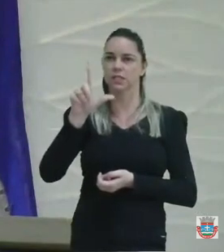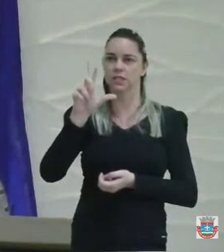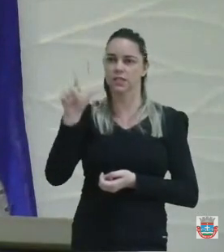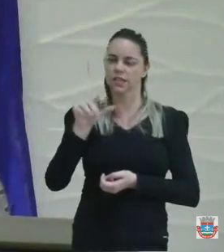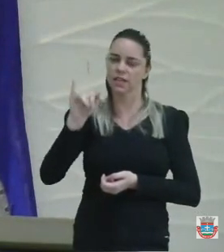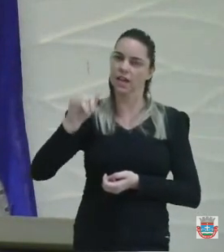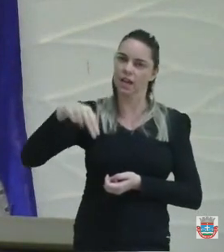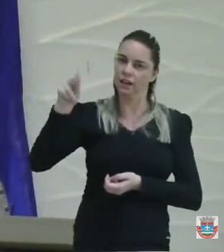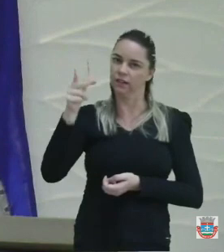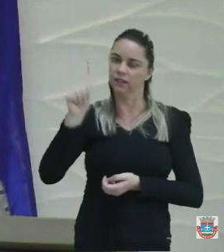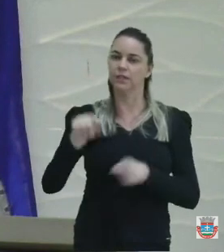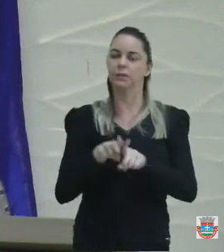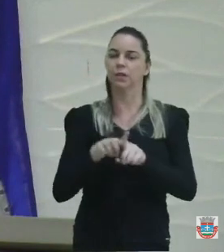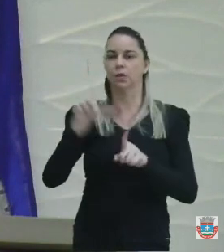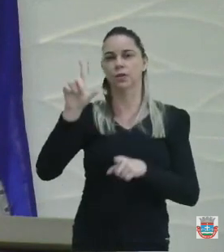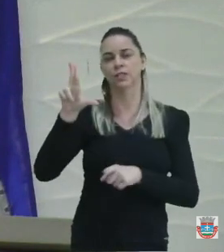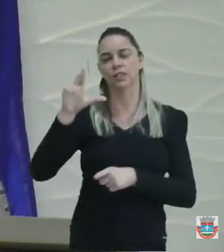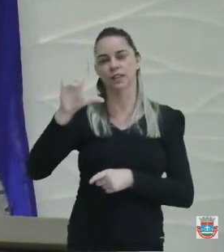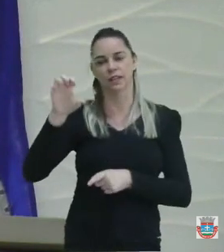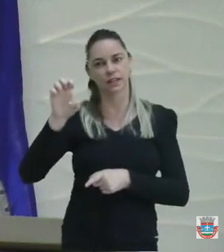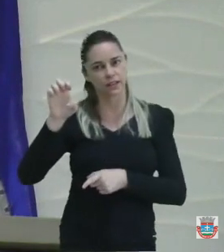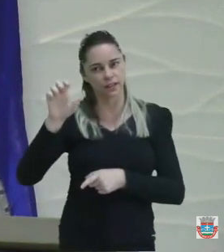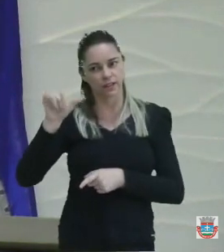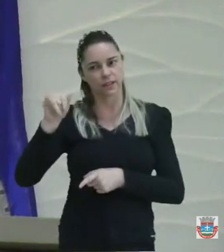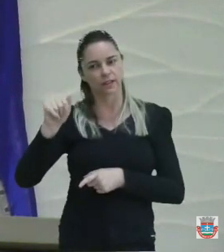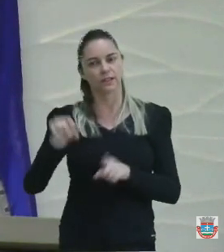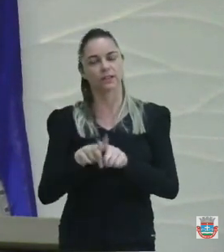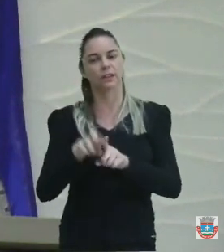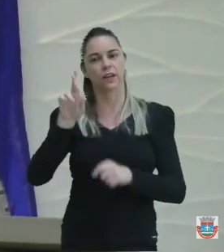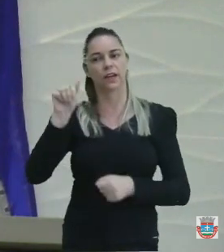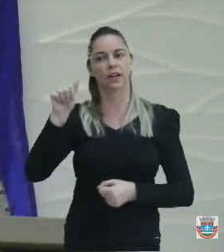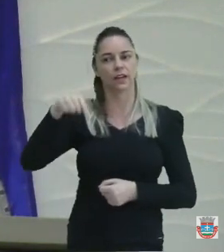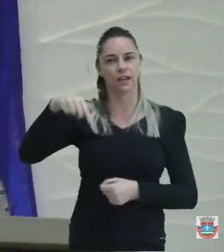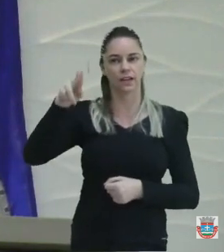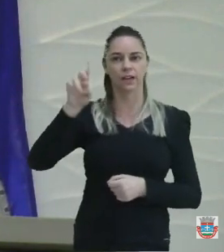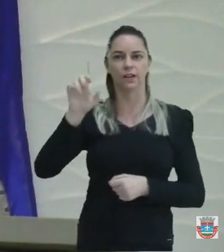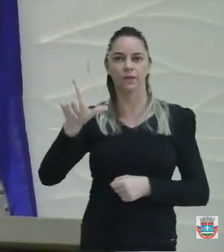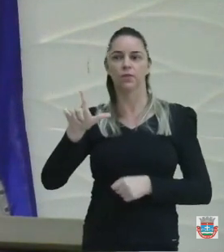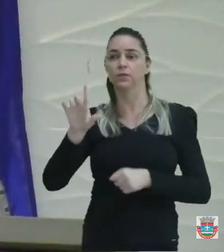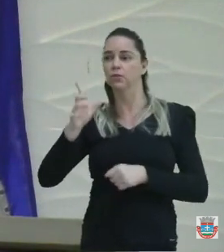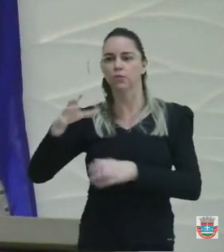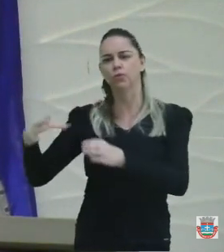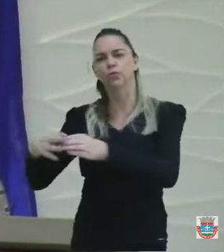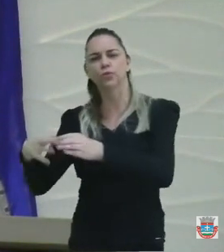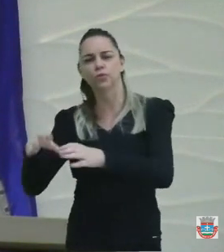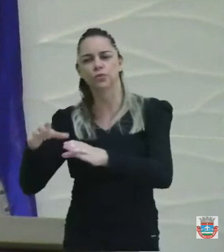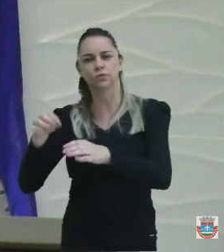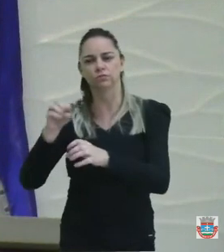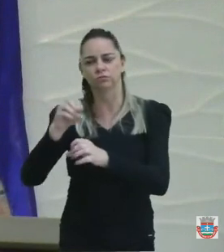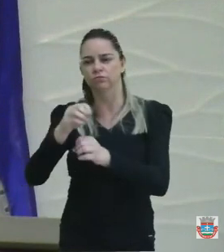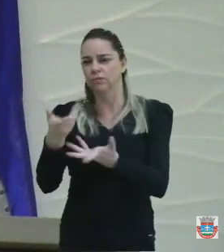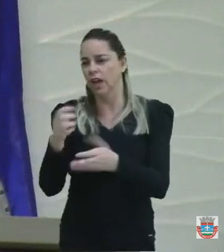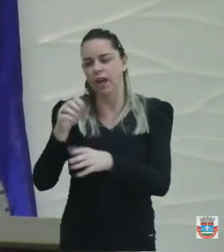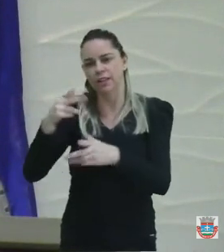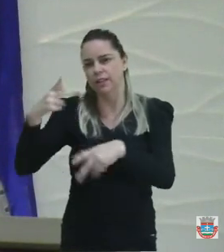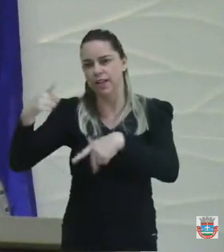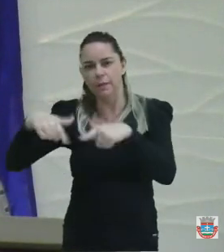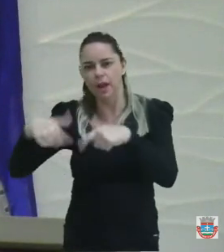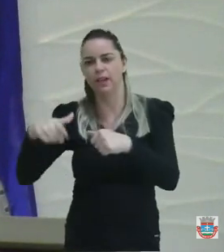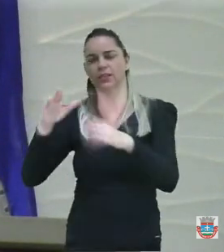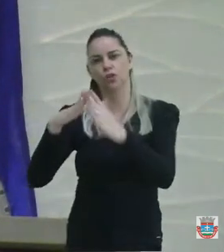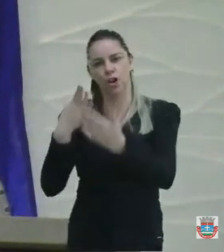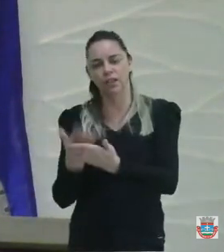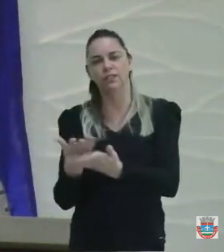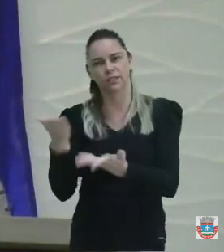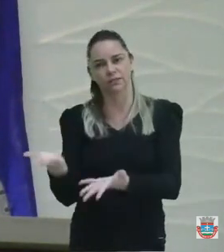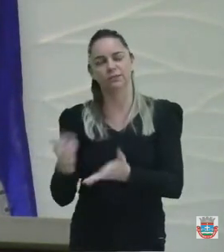Juscelia, Raquel, as pessoas que dirigem a escola lá da Vila do Espírito Santo, meu abraço. A Rejane,